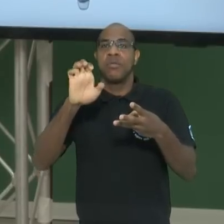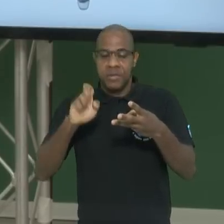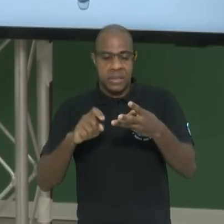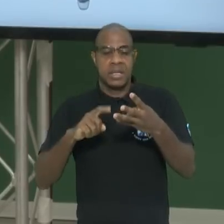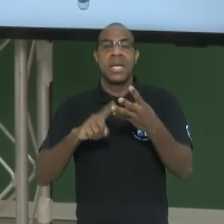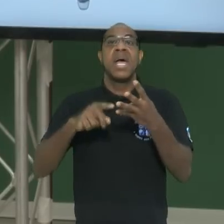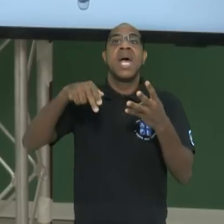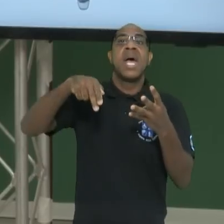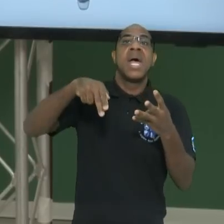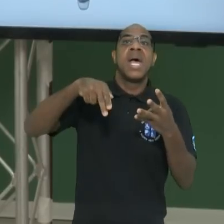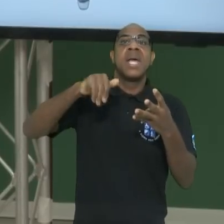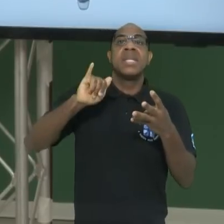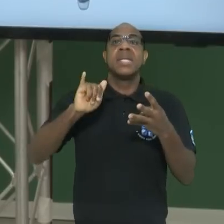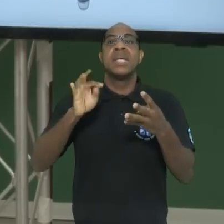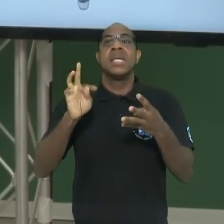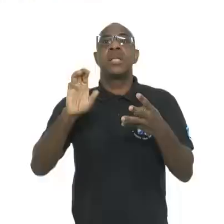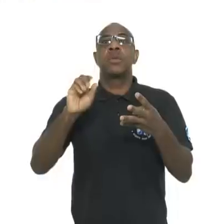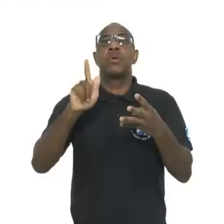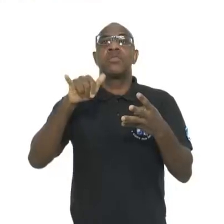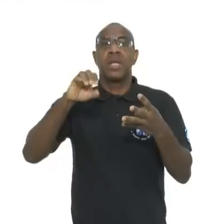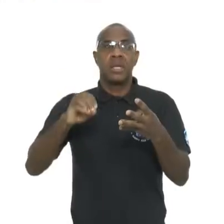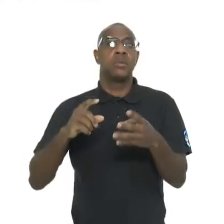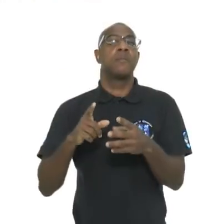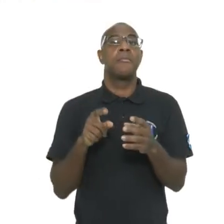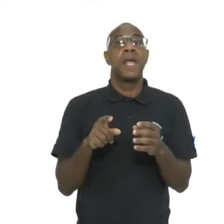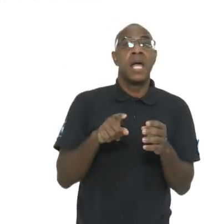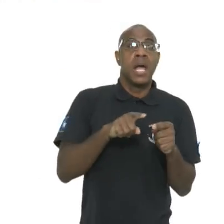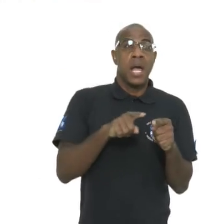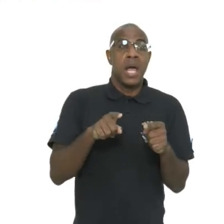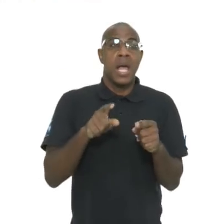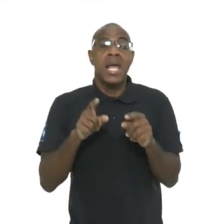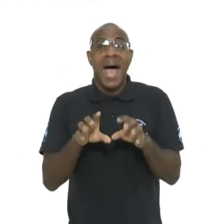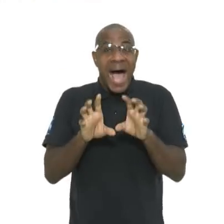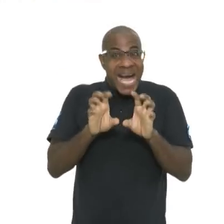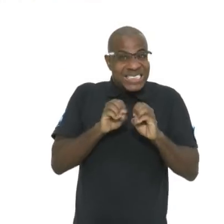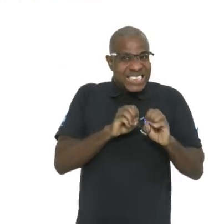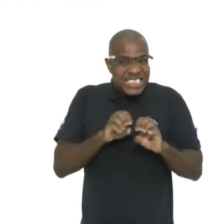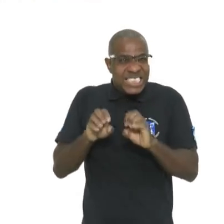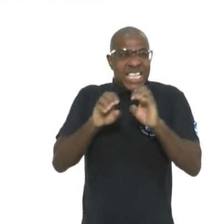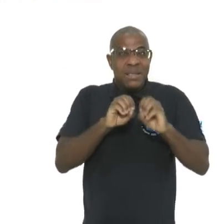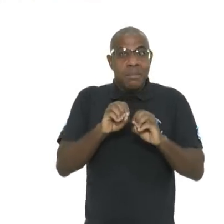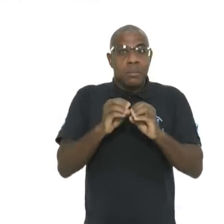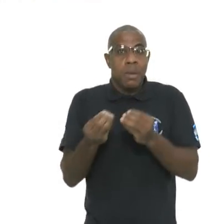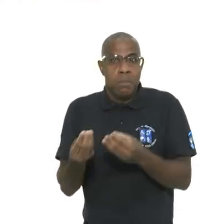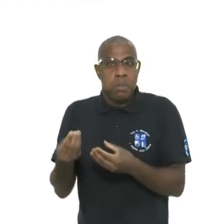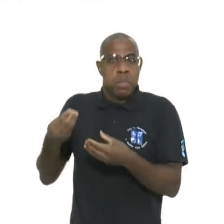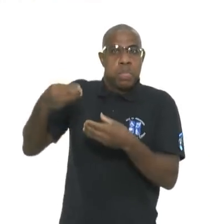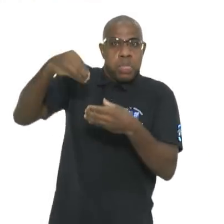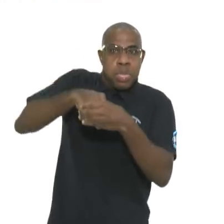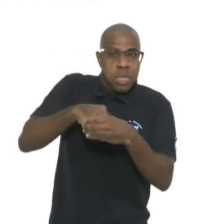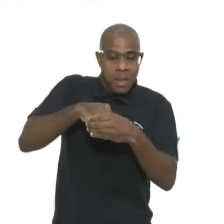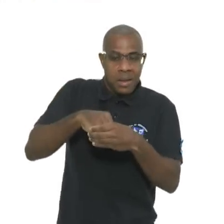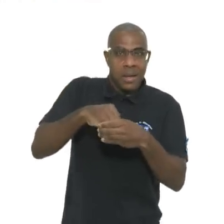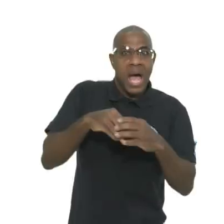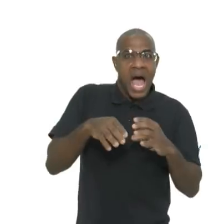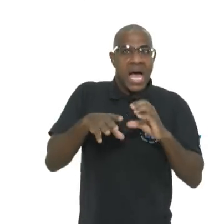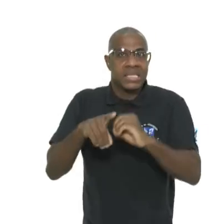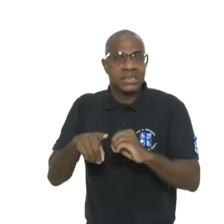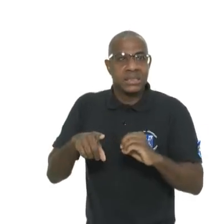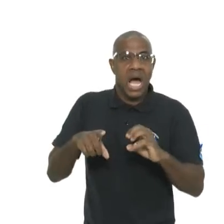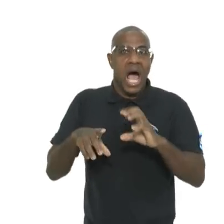nitrogênio. E essas bactérias são justamente as responsáveis por incorporar na cadeia alimentar o